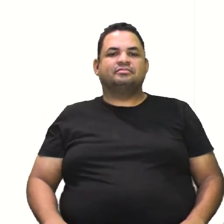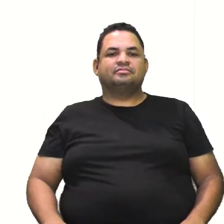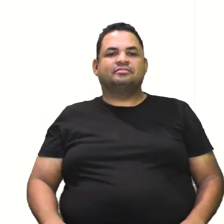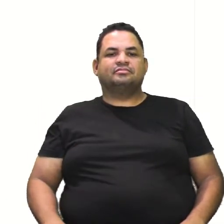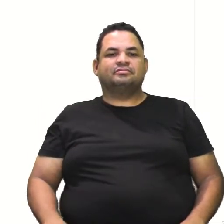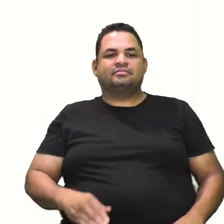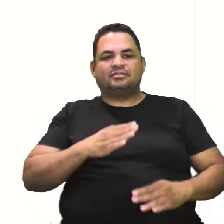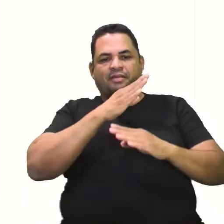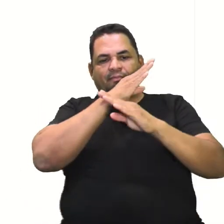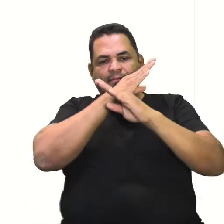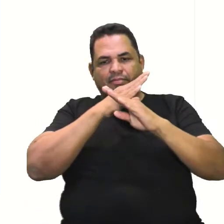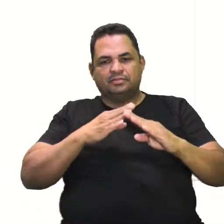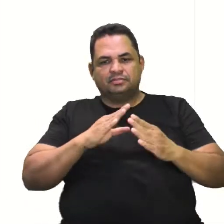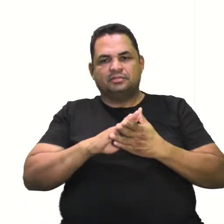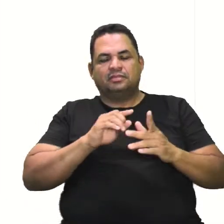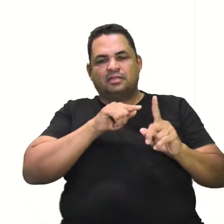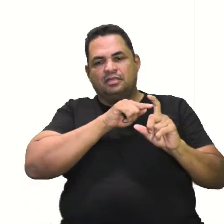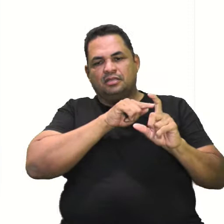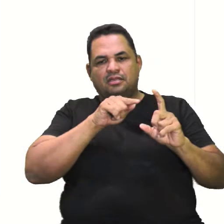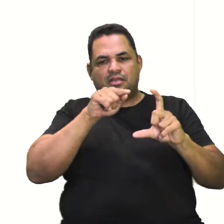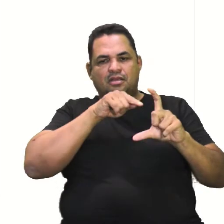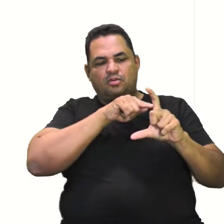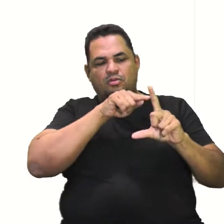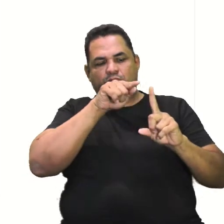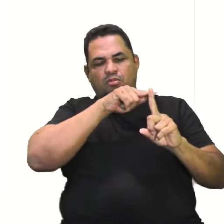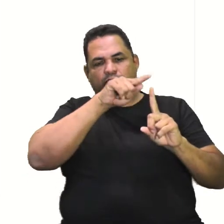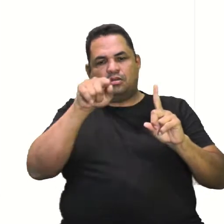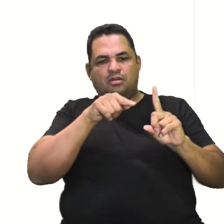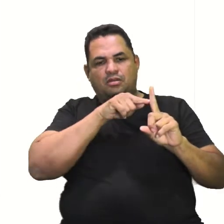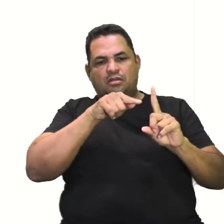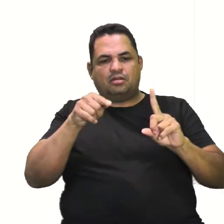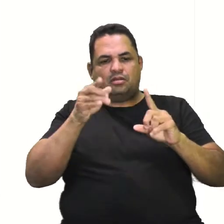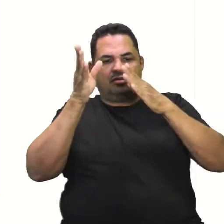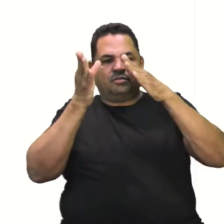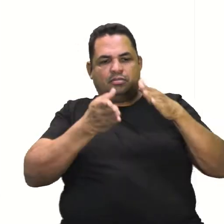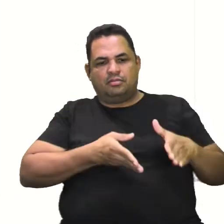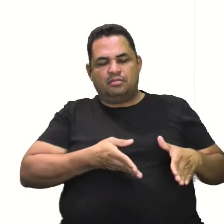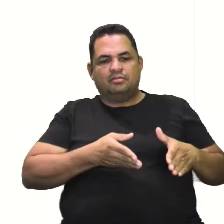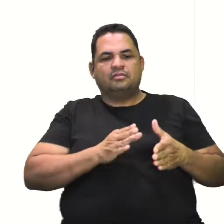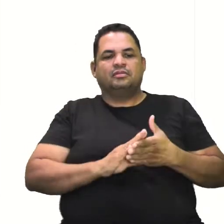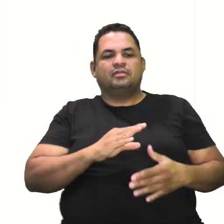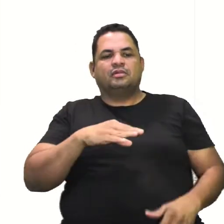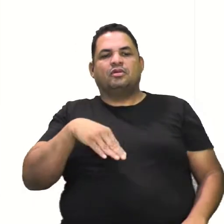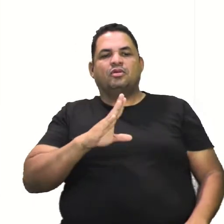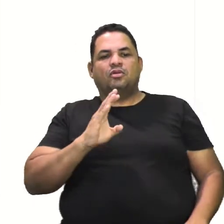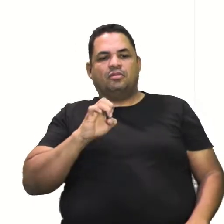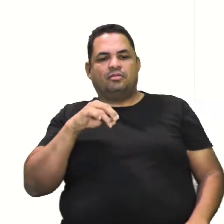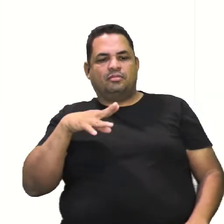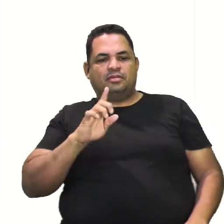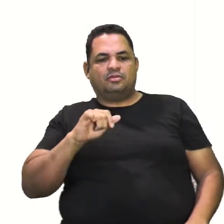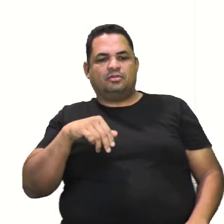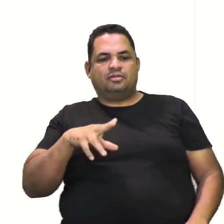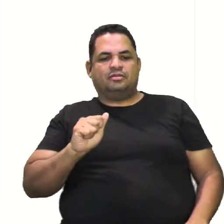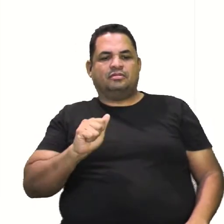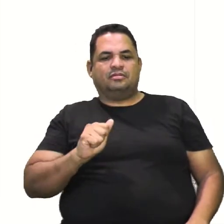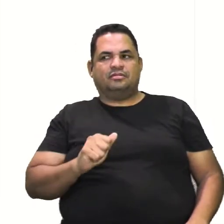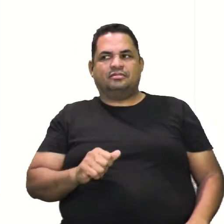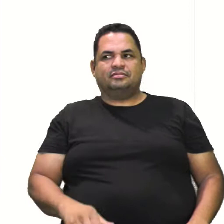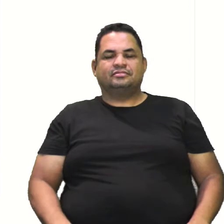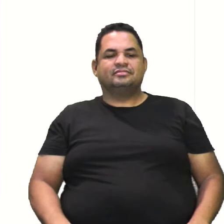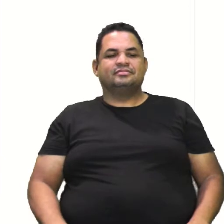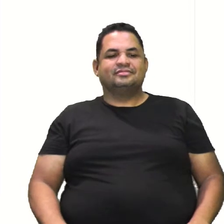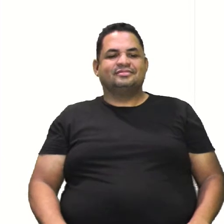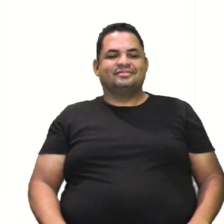Ela é perpendicular? Ao raio no ponto de tangência? Ela é paralela? Ao raio no ponto de tangência? Ela é oblíqua?